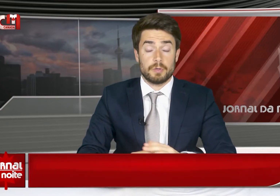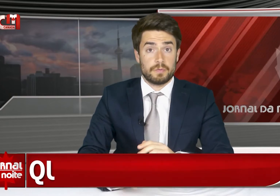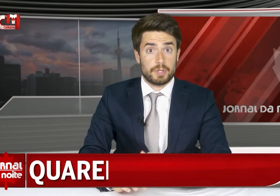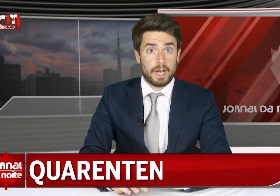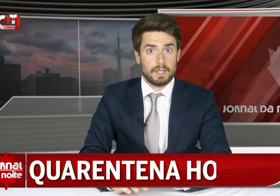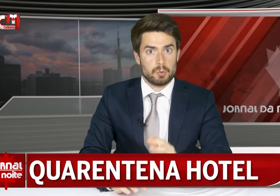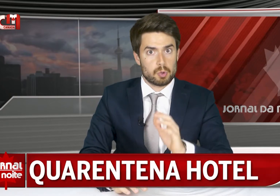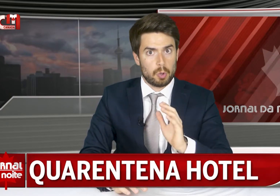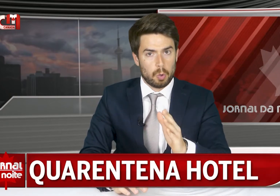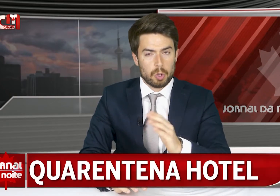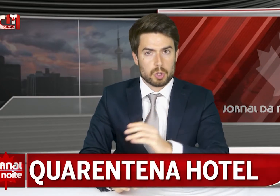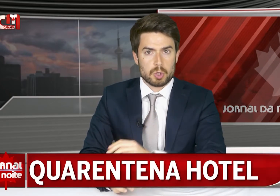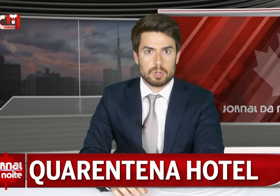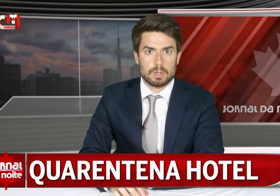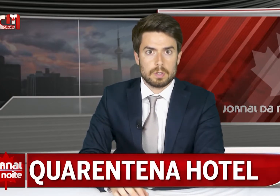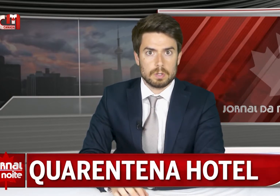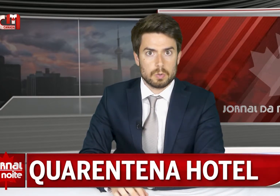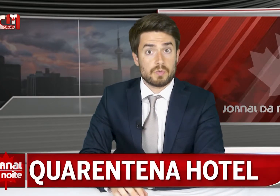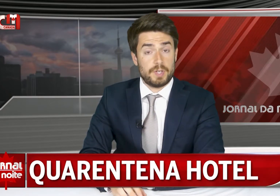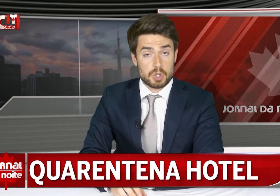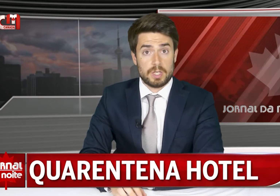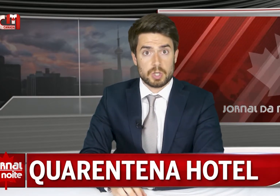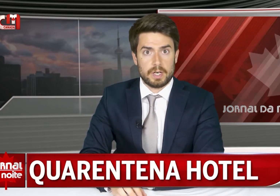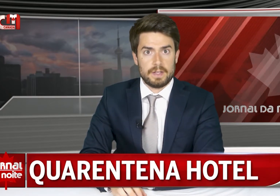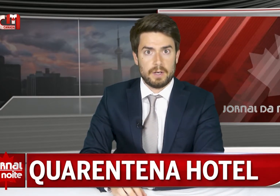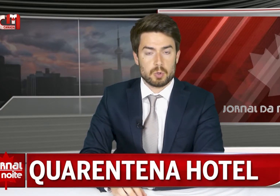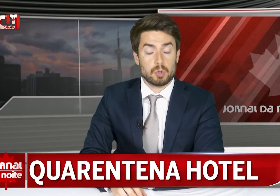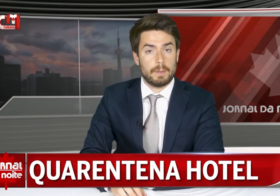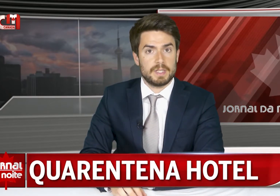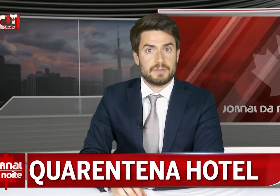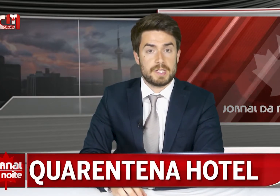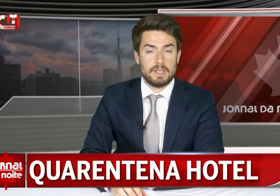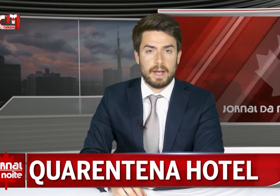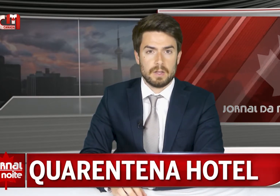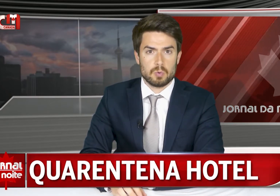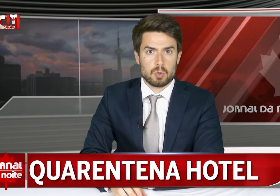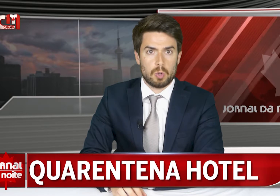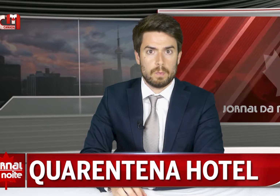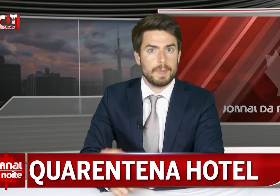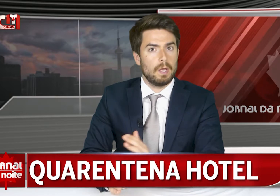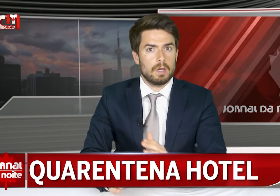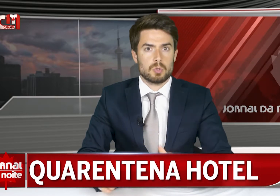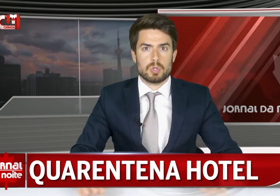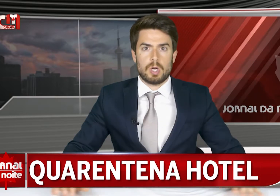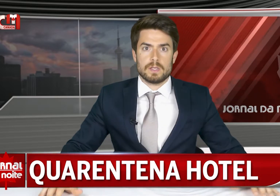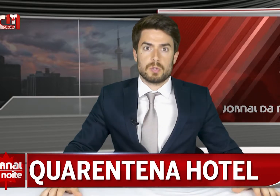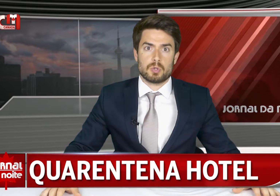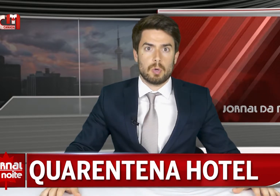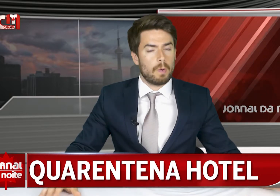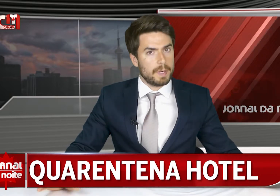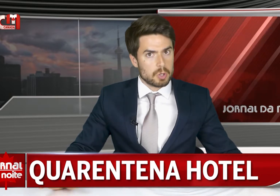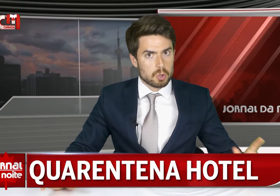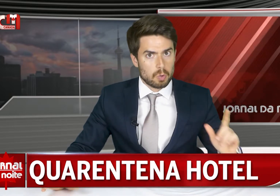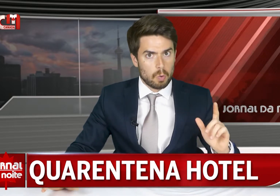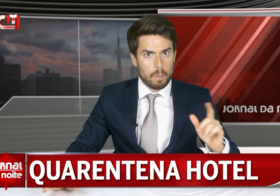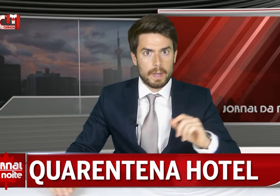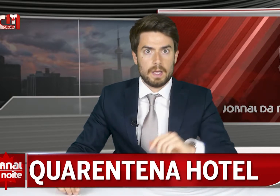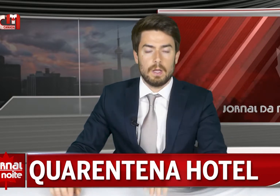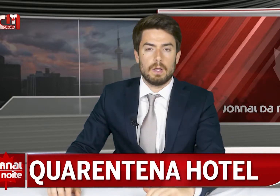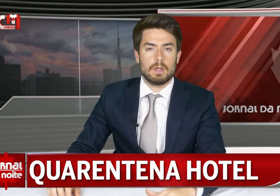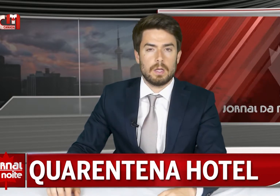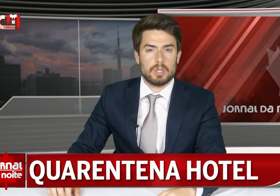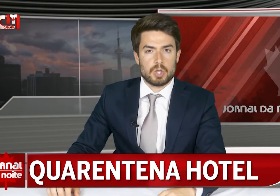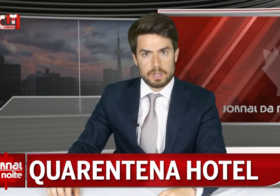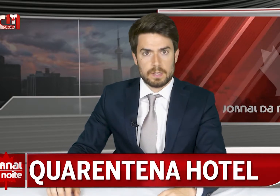o governo federal anunciou hoje que os Viajantes canadianos totalmente vacinados com as duas doses ou com apenas